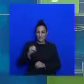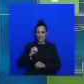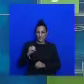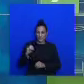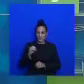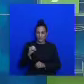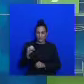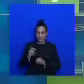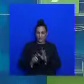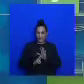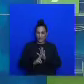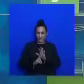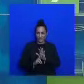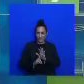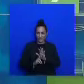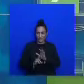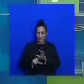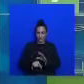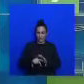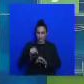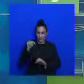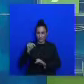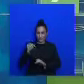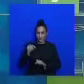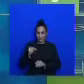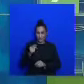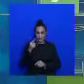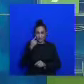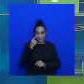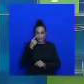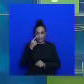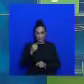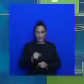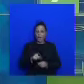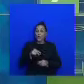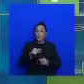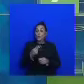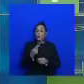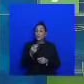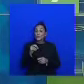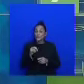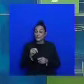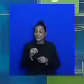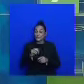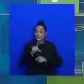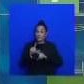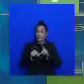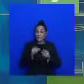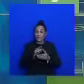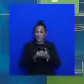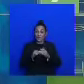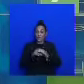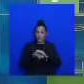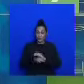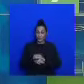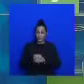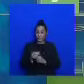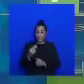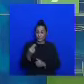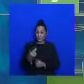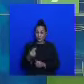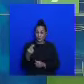00, que corresponde ao número 100. Muito bem, vamos confirmar os 20 números sorteados na Lotomania, concurso